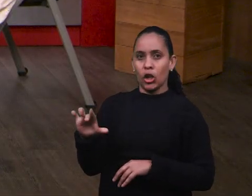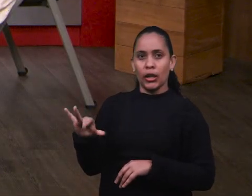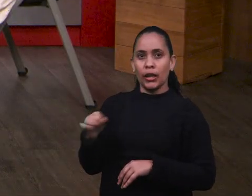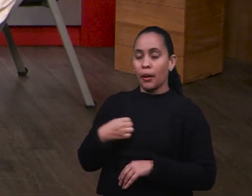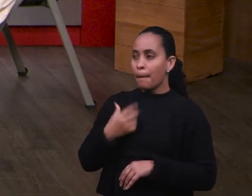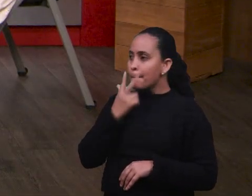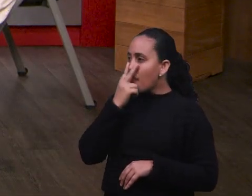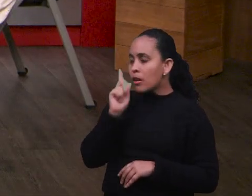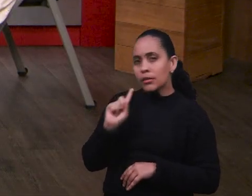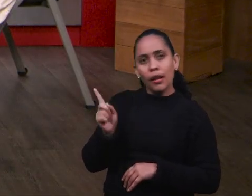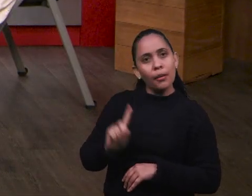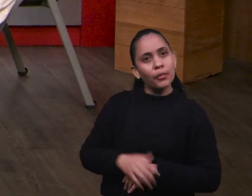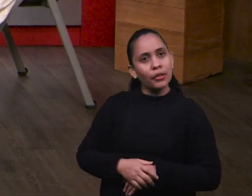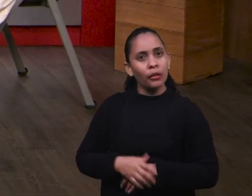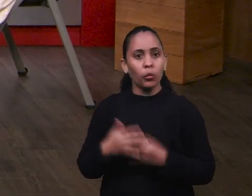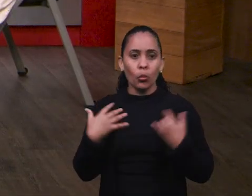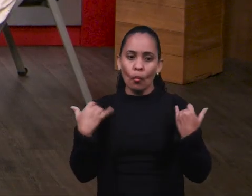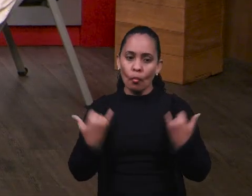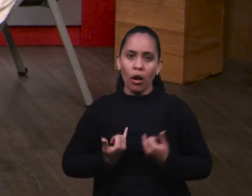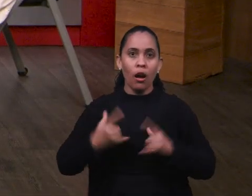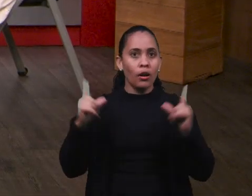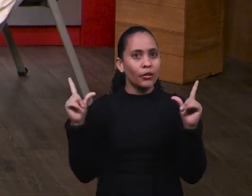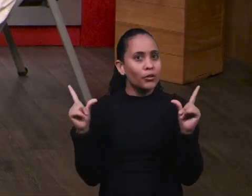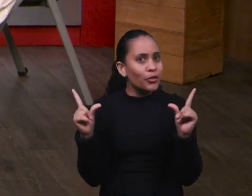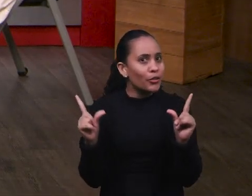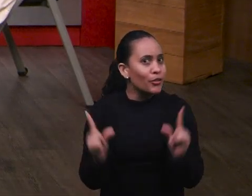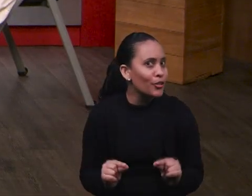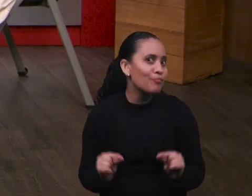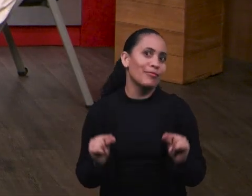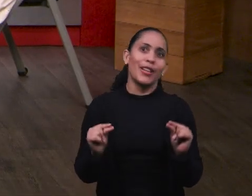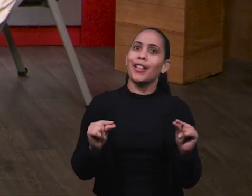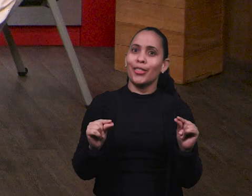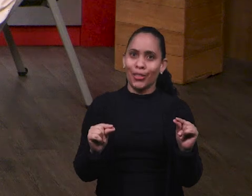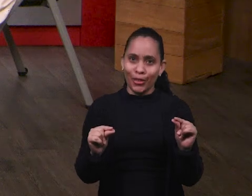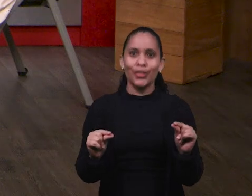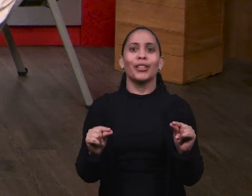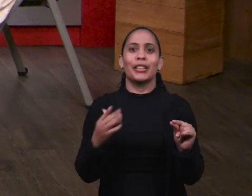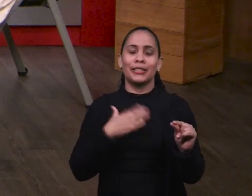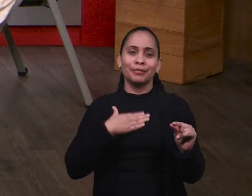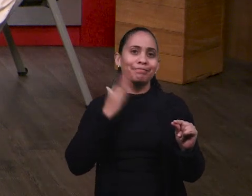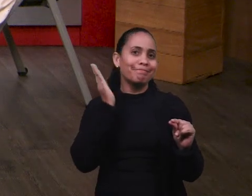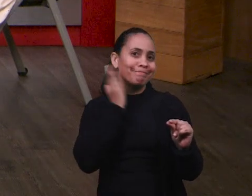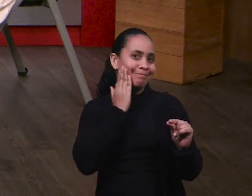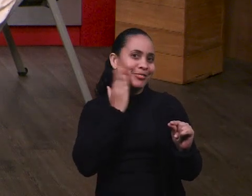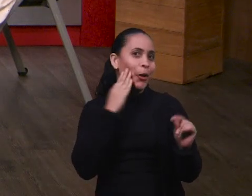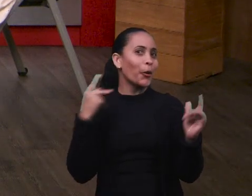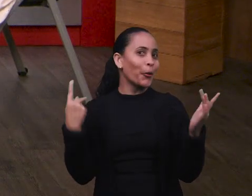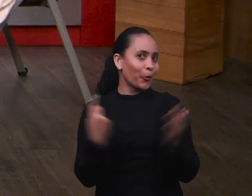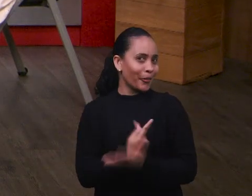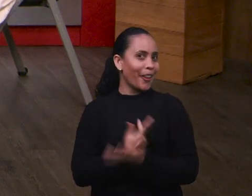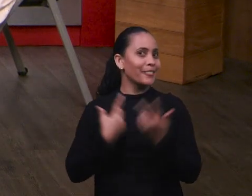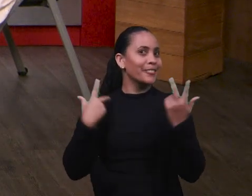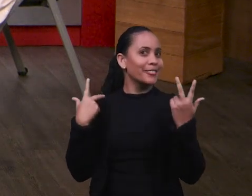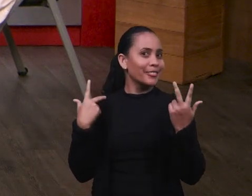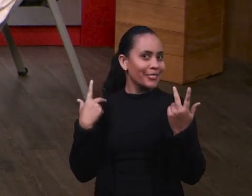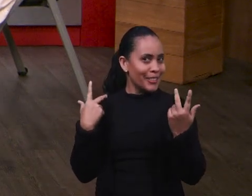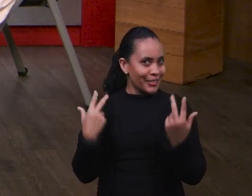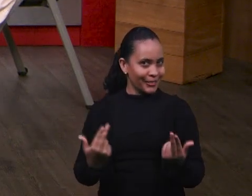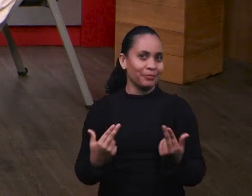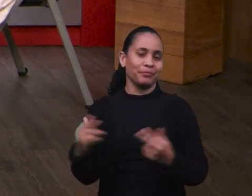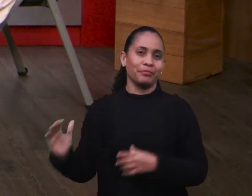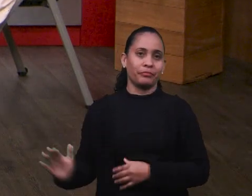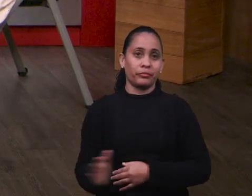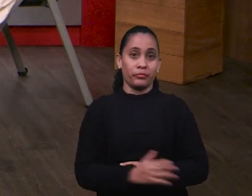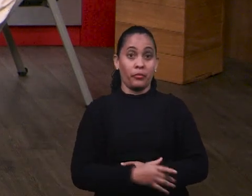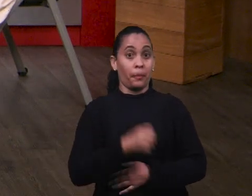Então, assim, é muita redução. É né? drástico, assim, né? Para o corpo drástico. entender como é que faz, né? Então... Assim... E se chegar,